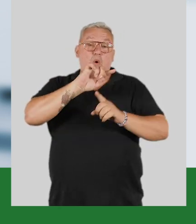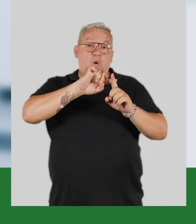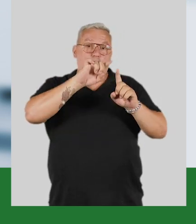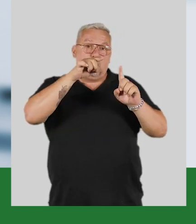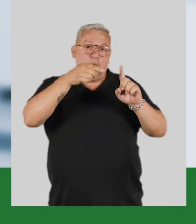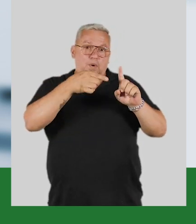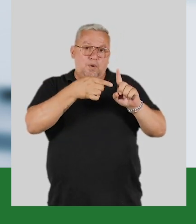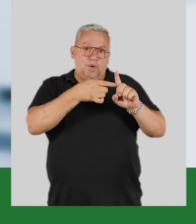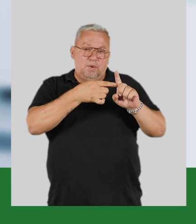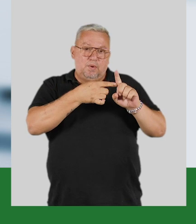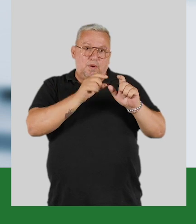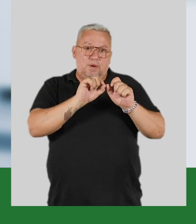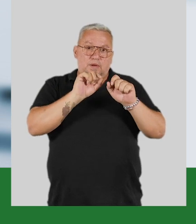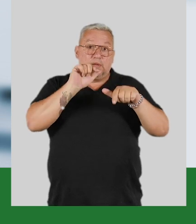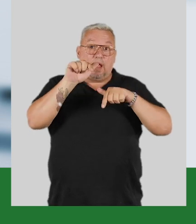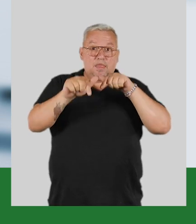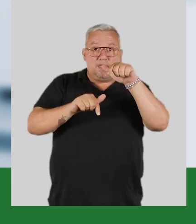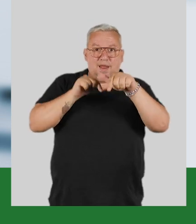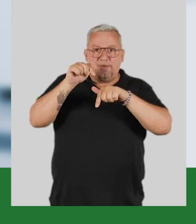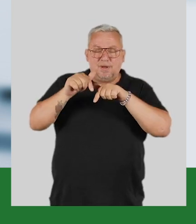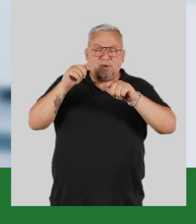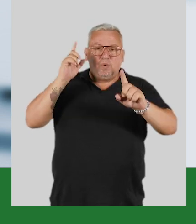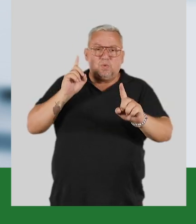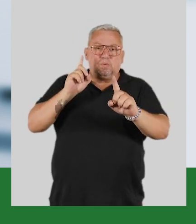está trabalhando na linha de frente,